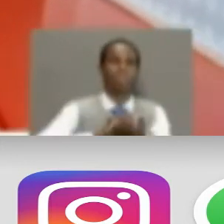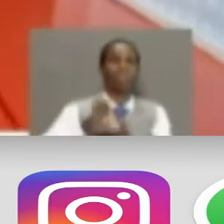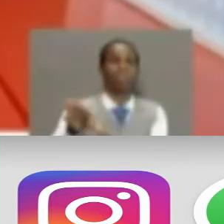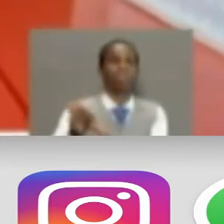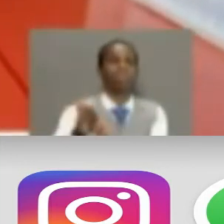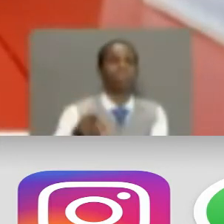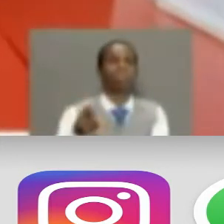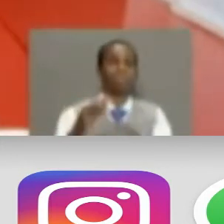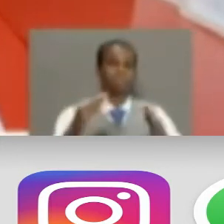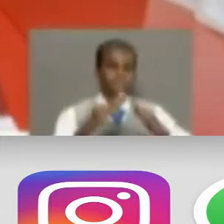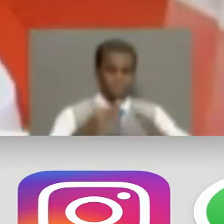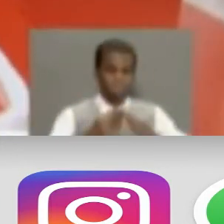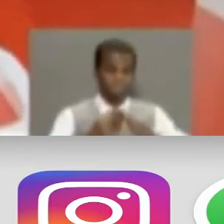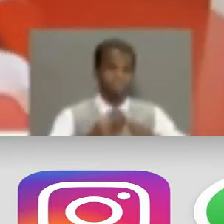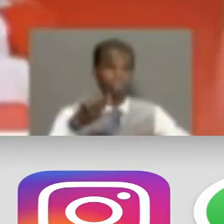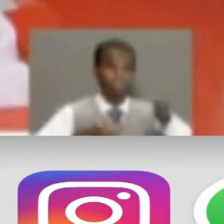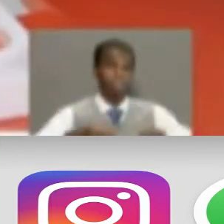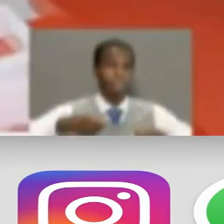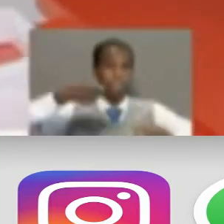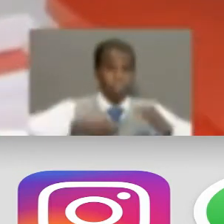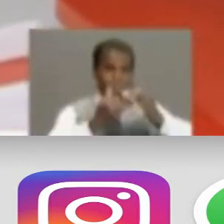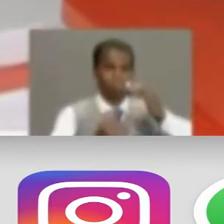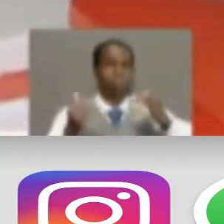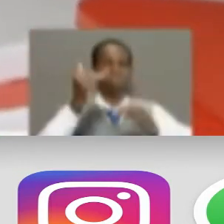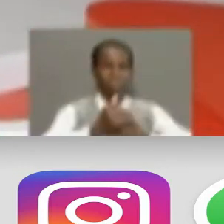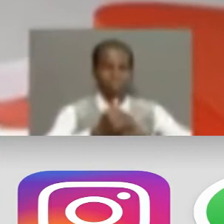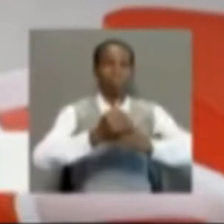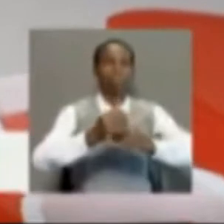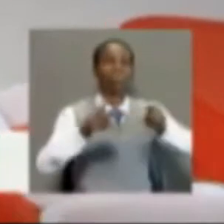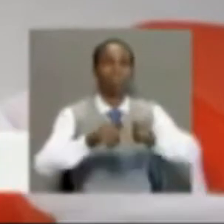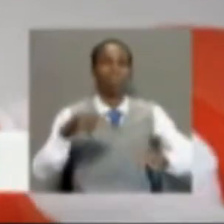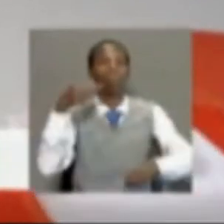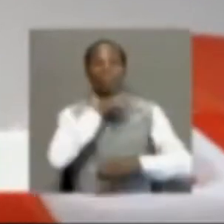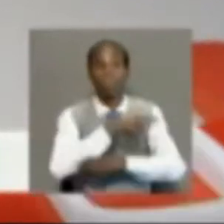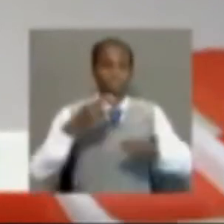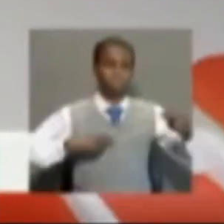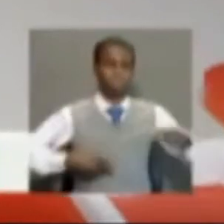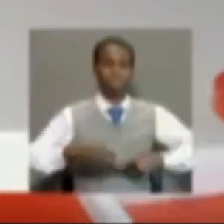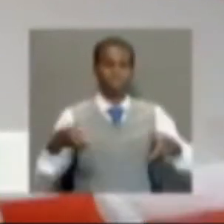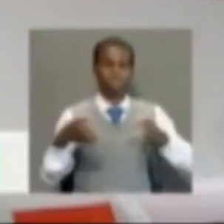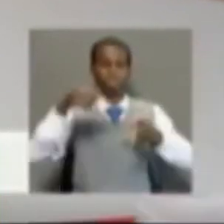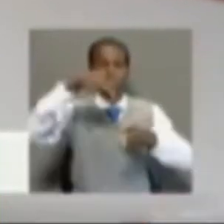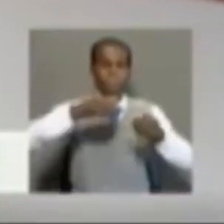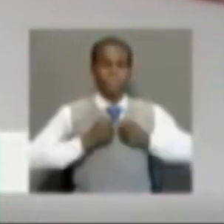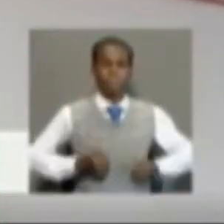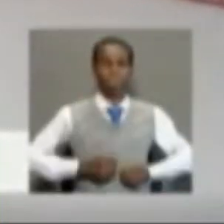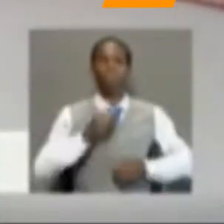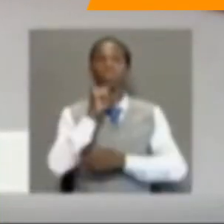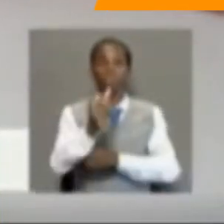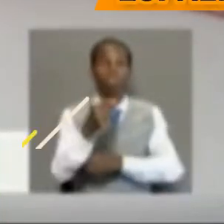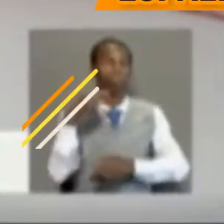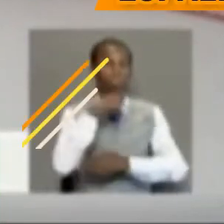não são militantes. Pelo contrário, em sede do ex-ofício para o Tribunal Constitucional, verificou-se que essas pessoas até foram delegadas ao